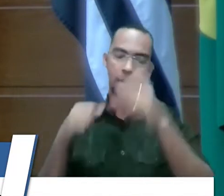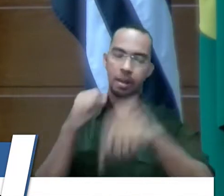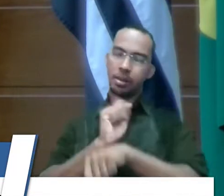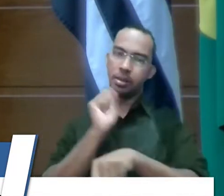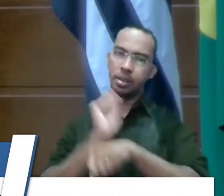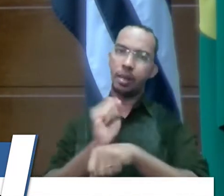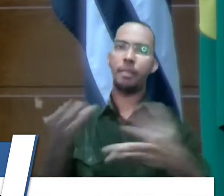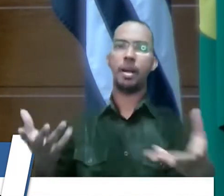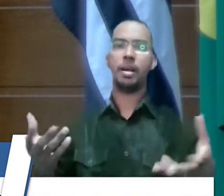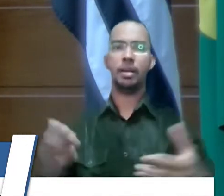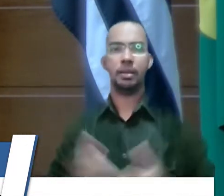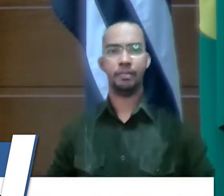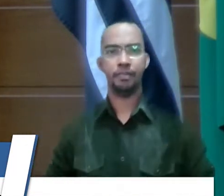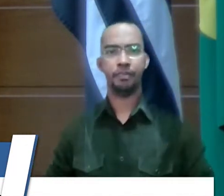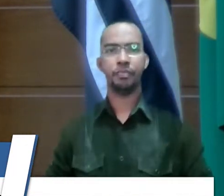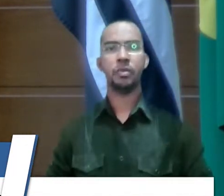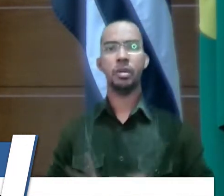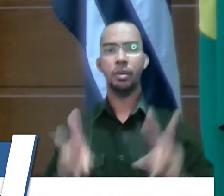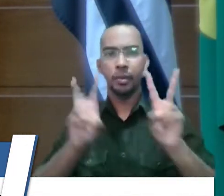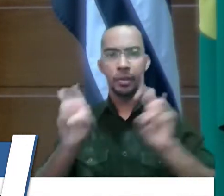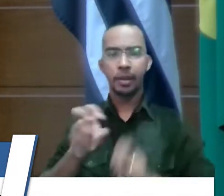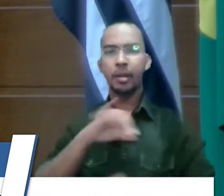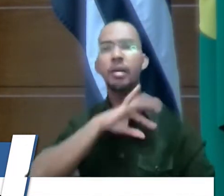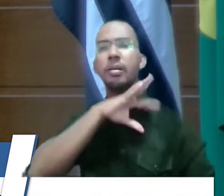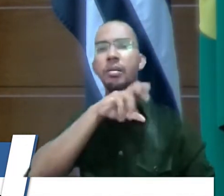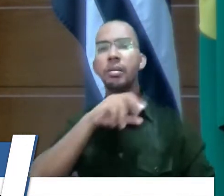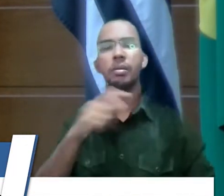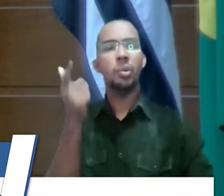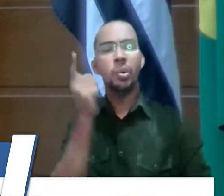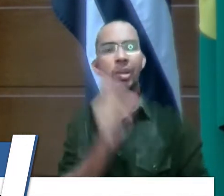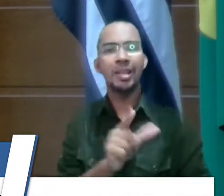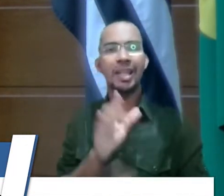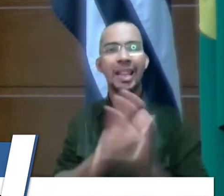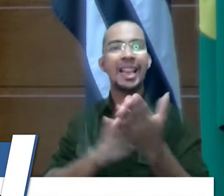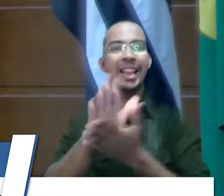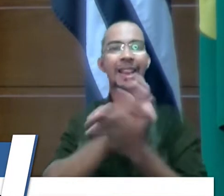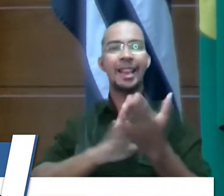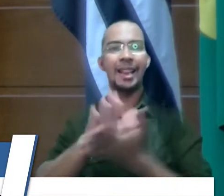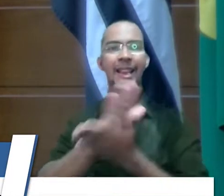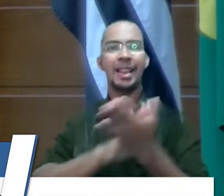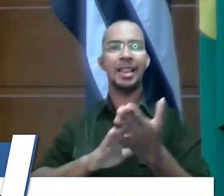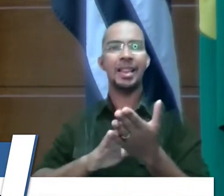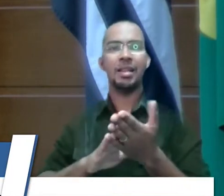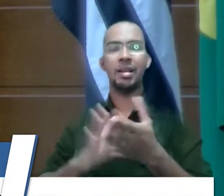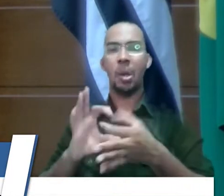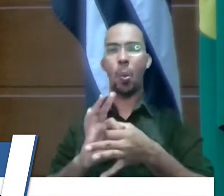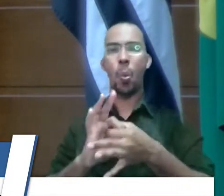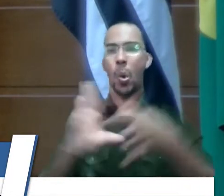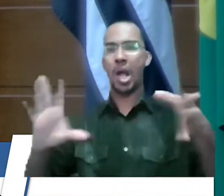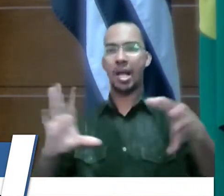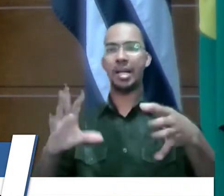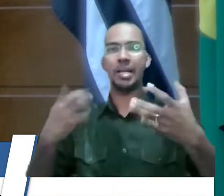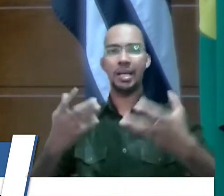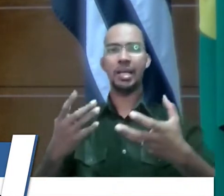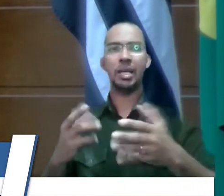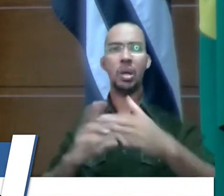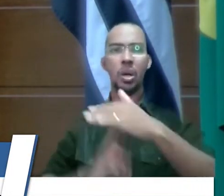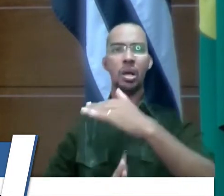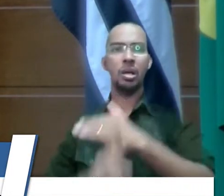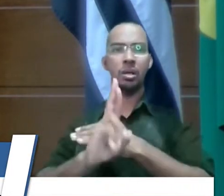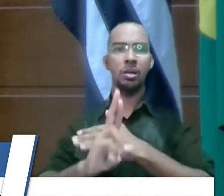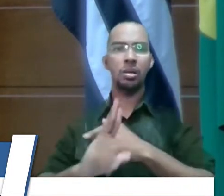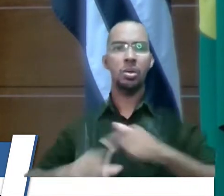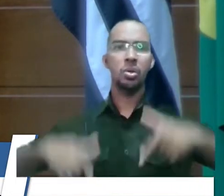A causa animal não vai conseguir nada nessa desunião. Queriam tanto um representante, lutaram